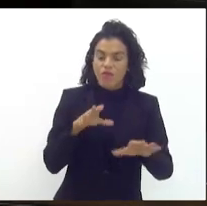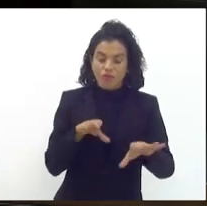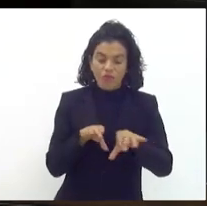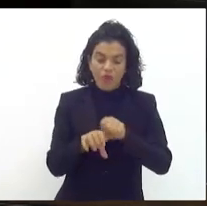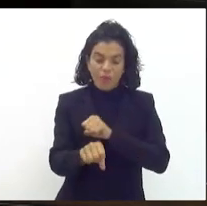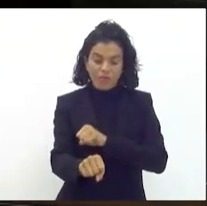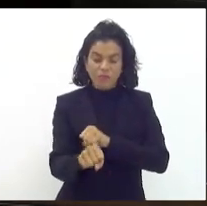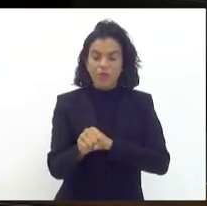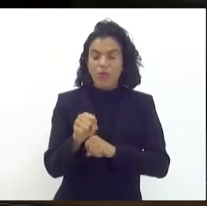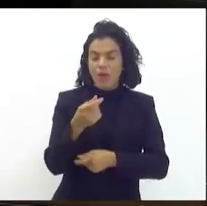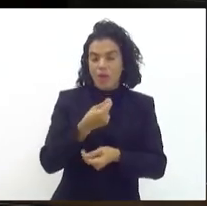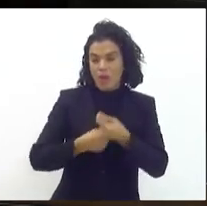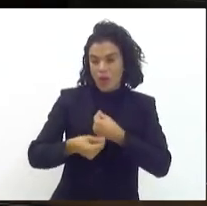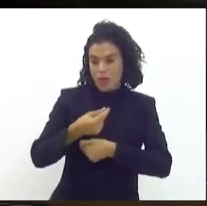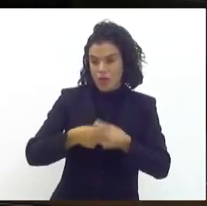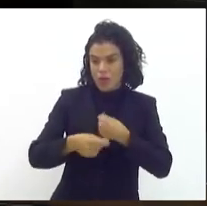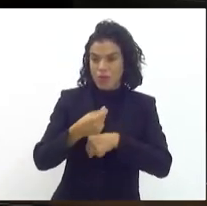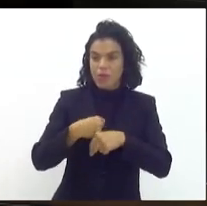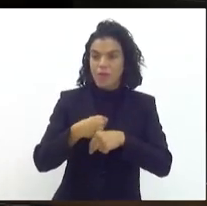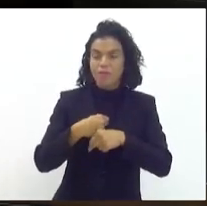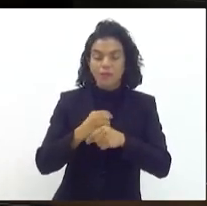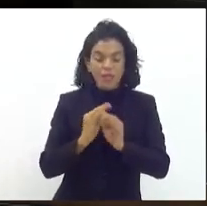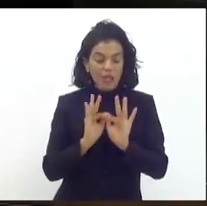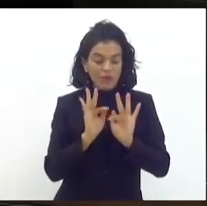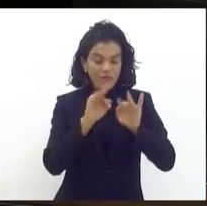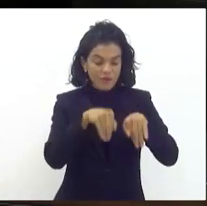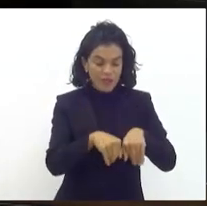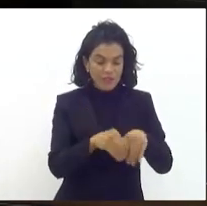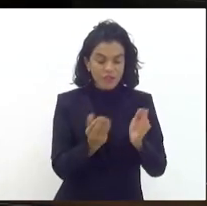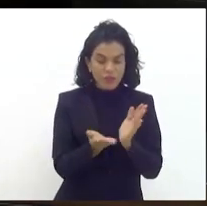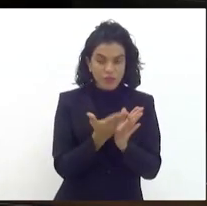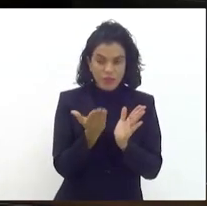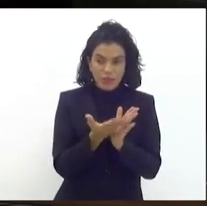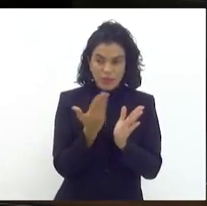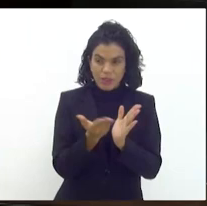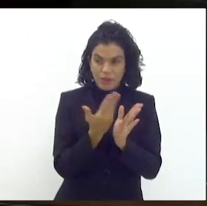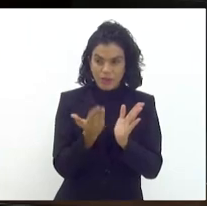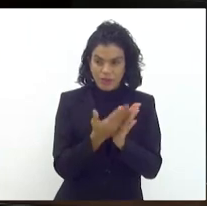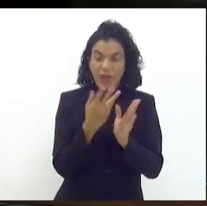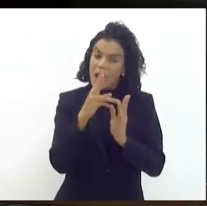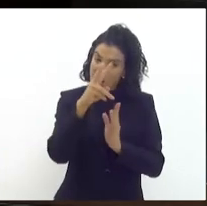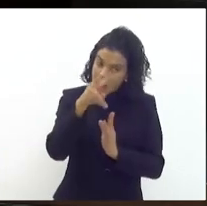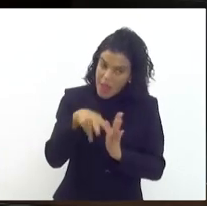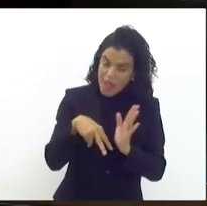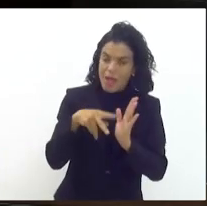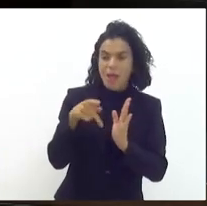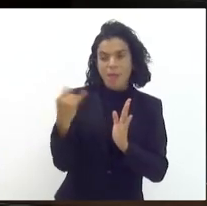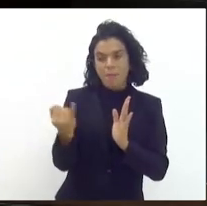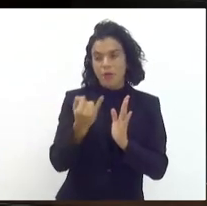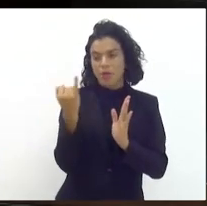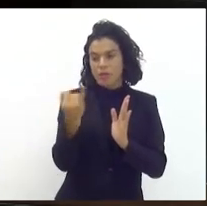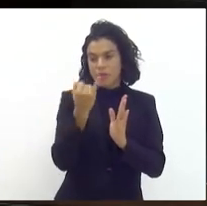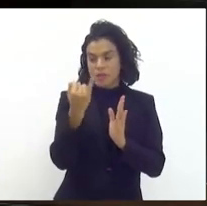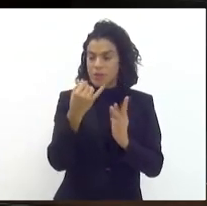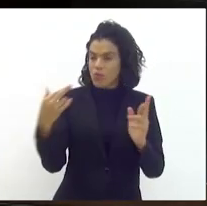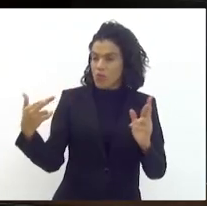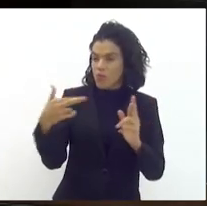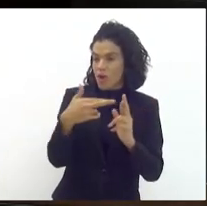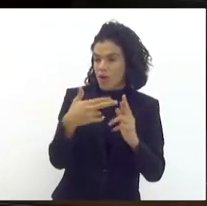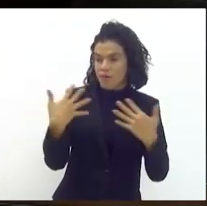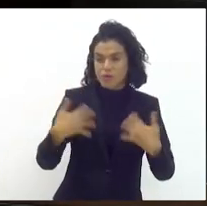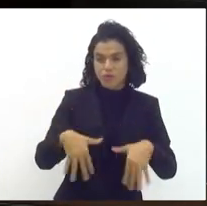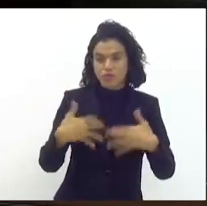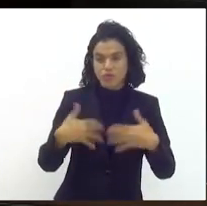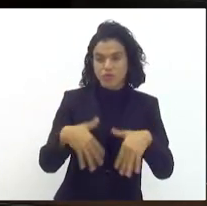dos céus Furtado e ele termina aquele livro para quem não leu Leia né que é um livro uma referência maior